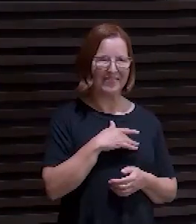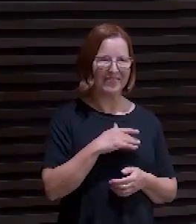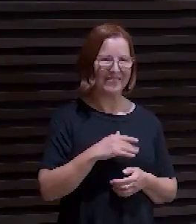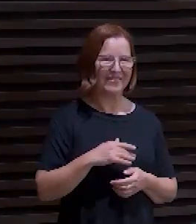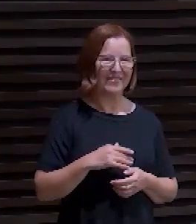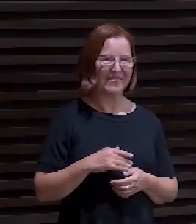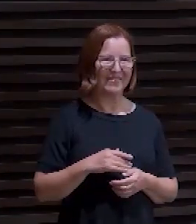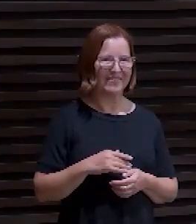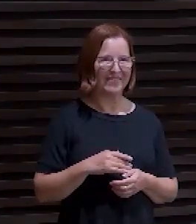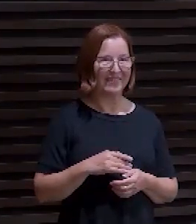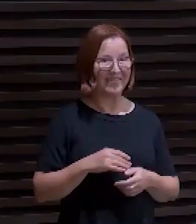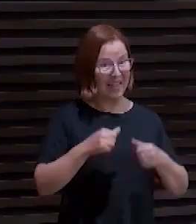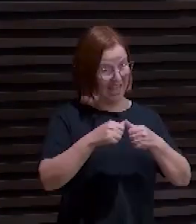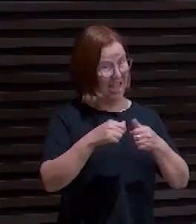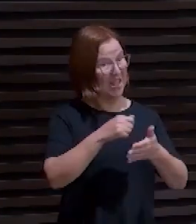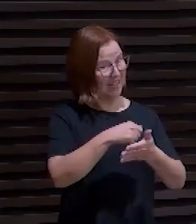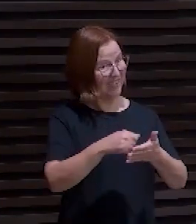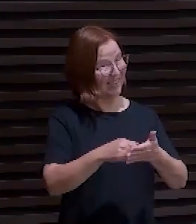É assim que está escrito?